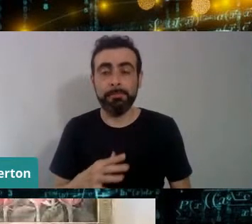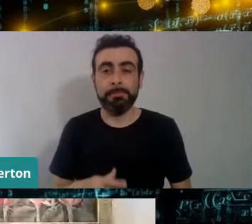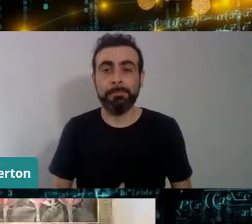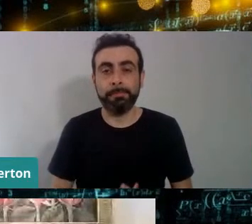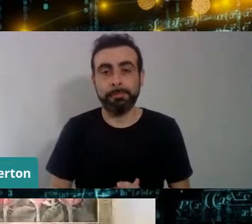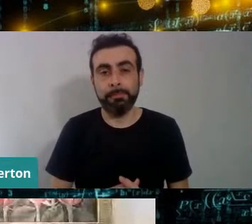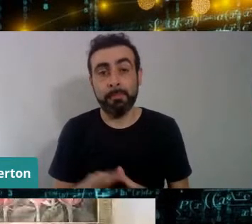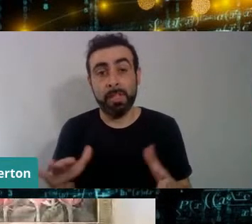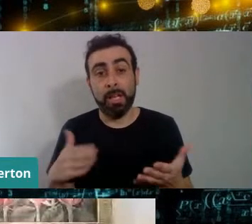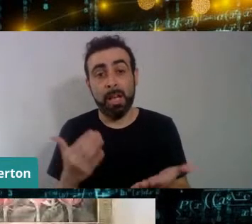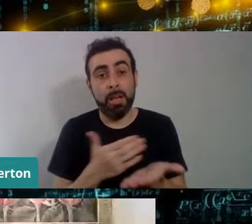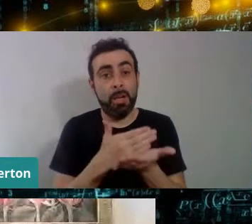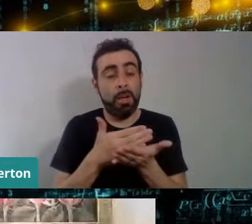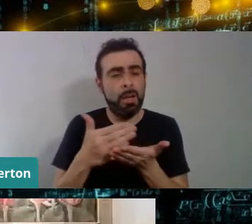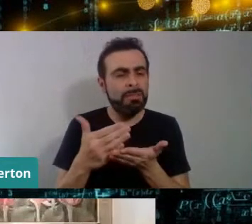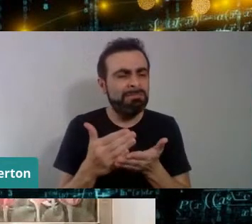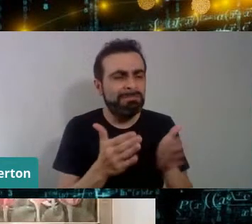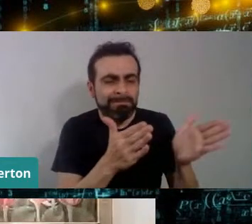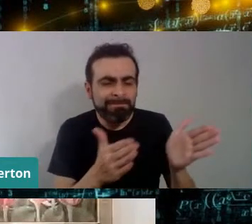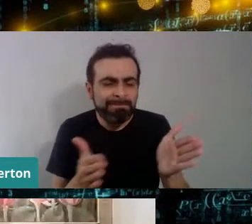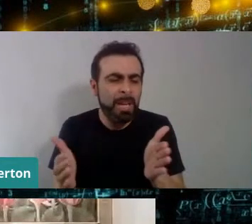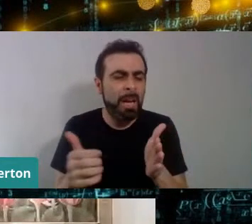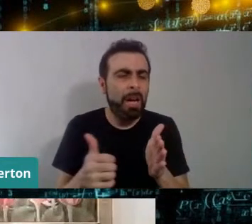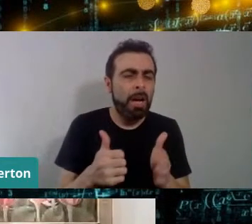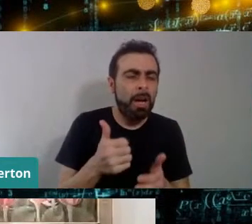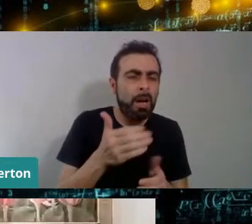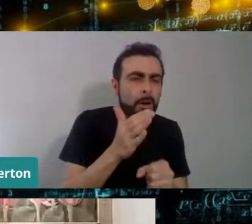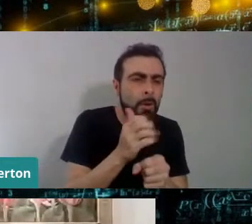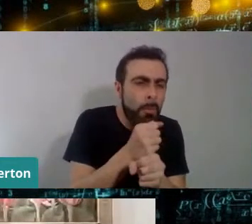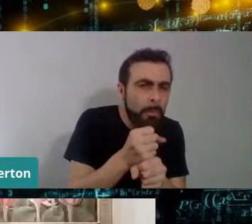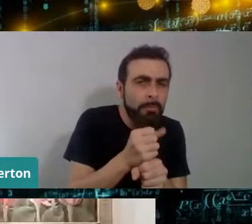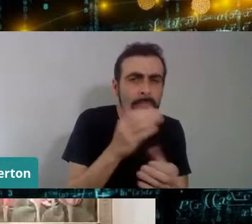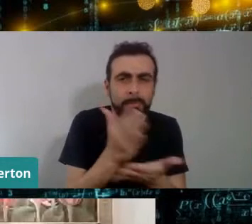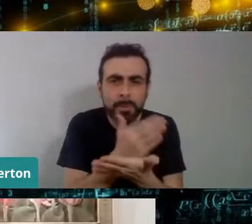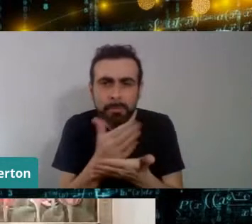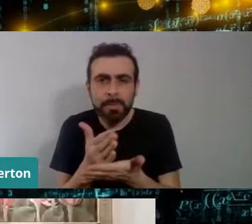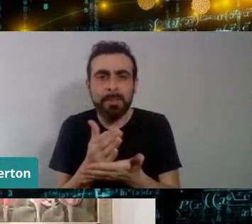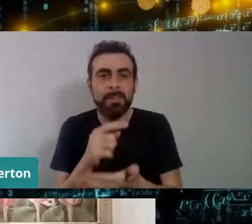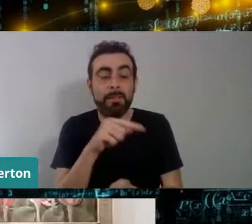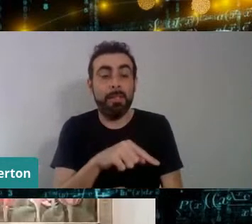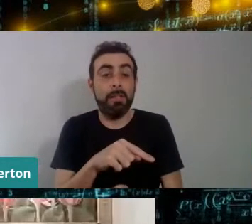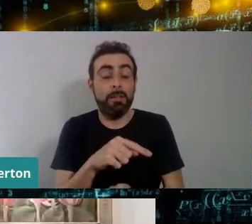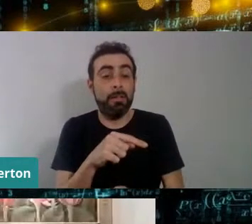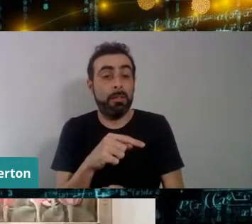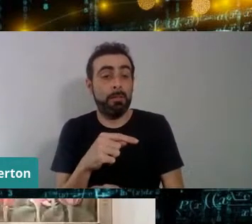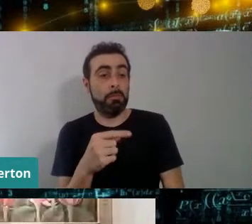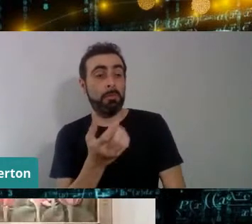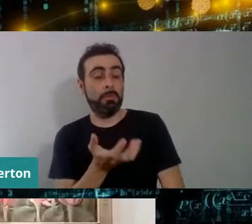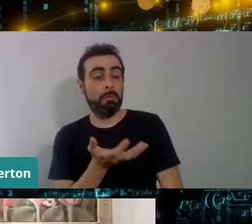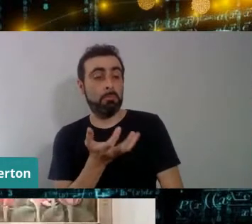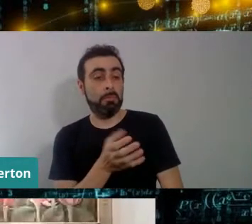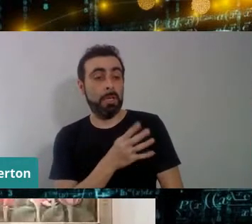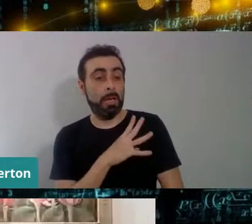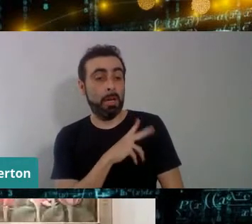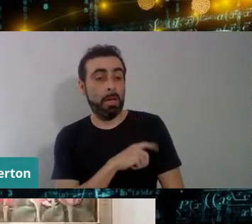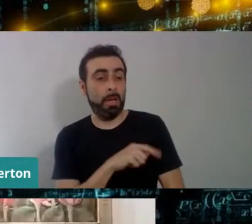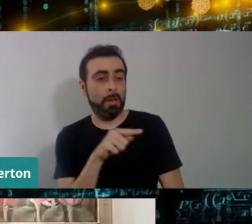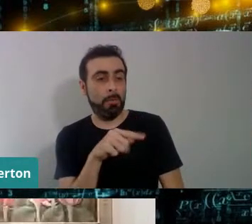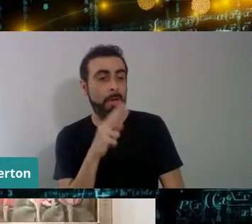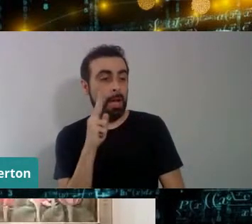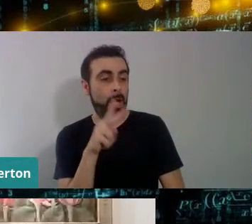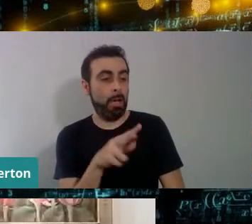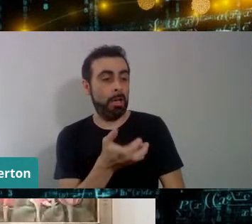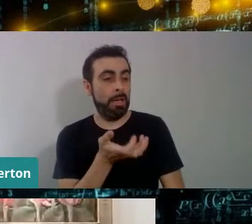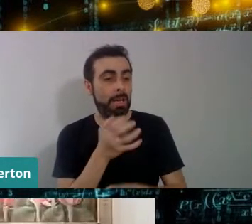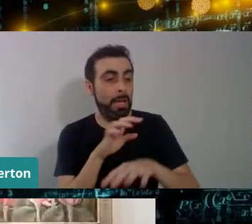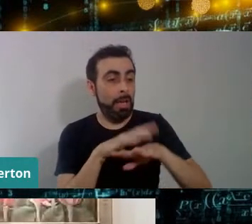nesses primeiros anos, assim, eu tinha uma paixão muito grande pela matemática, que era aquela matemática, quando me deparei com os mesmos probleminhas de